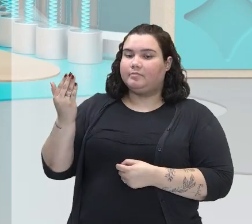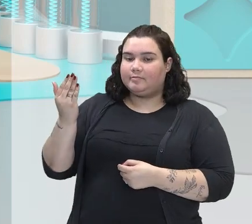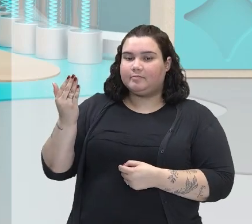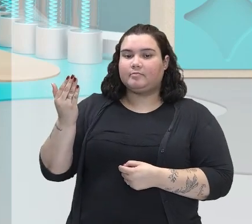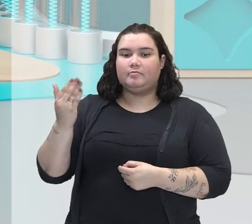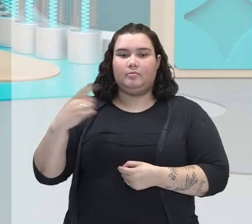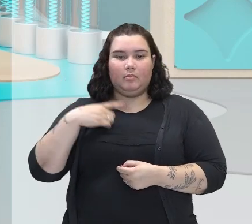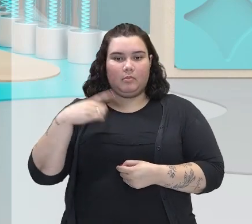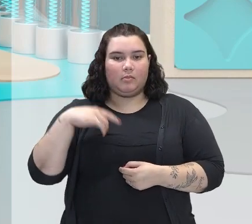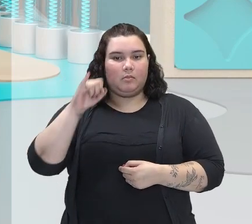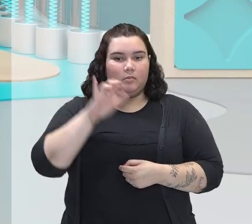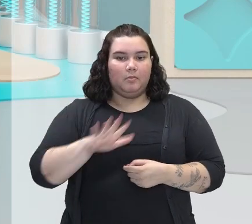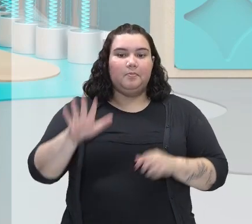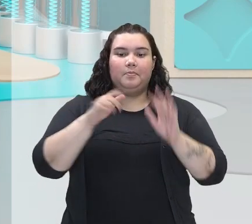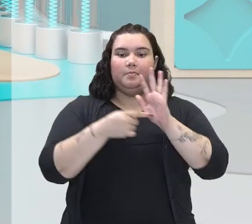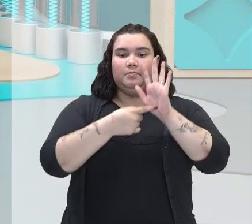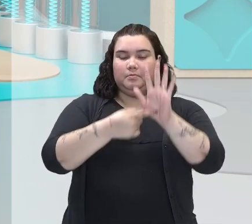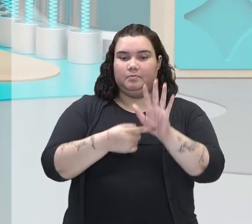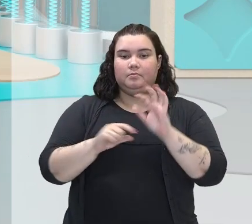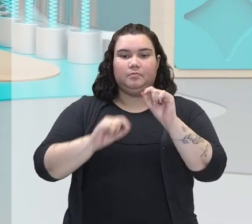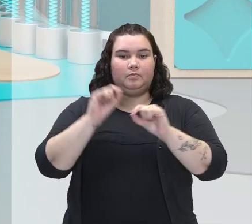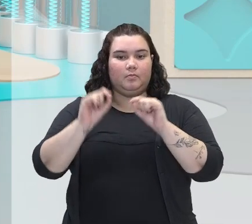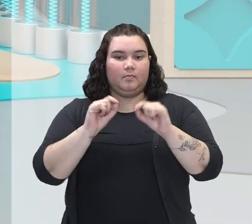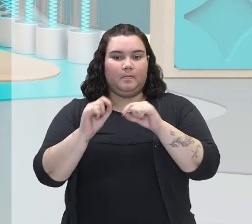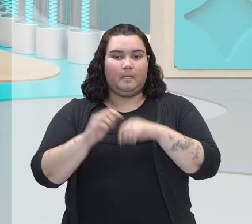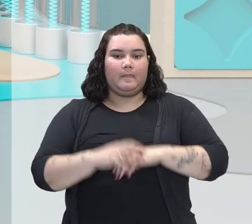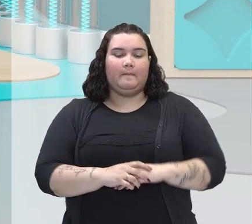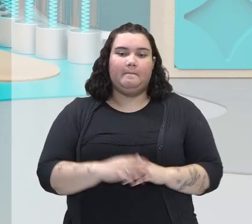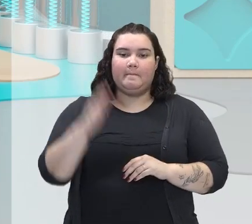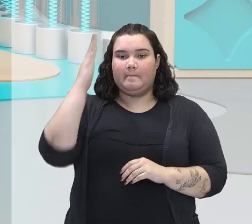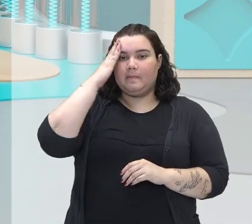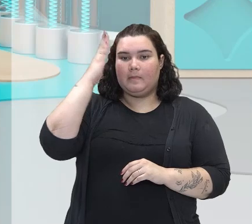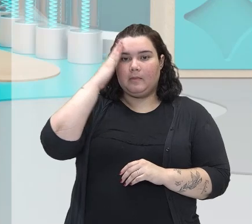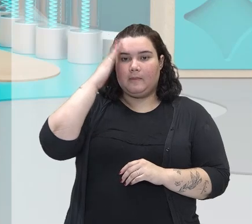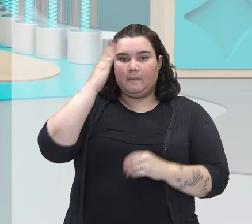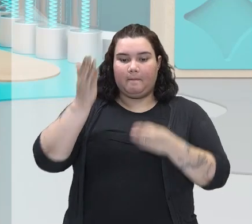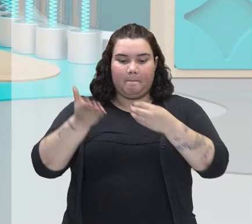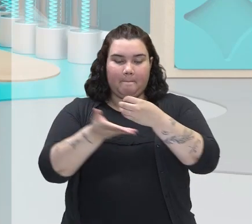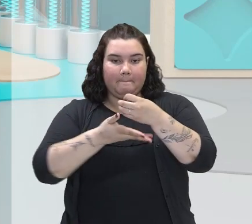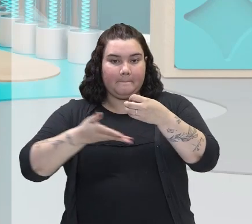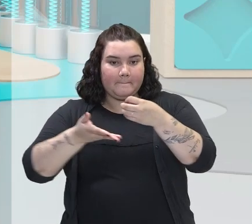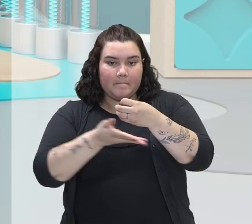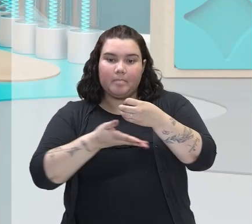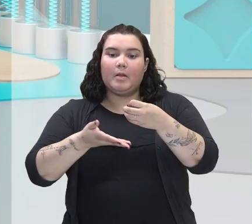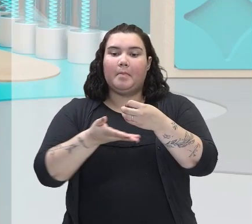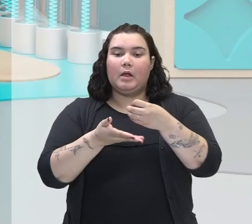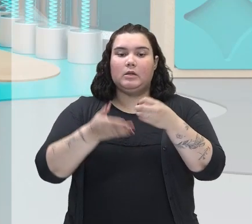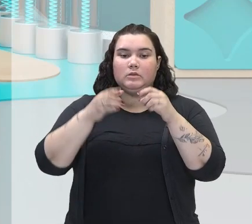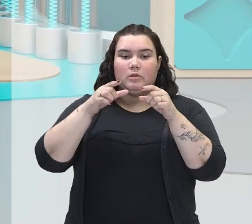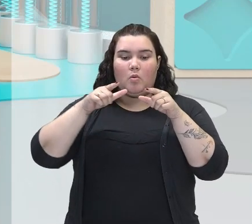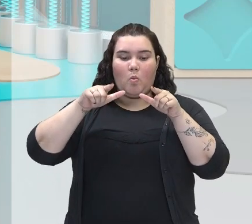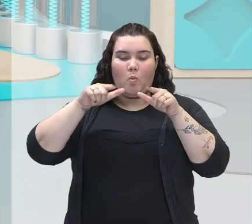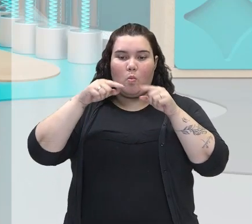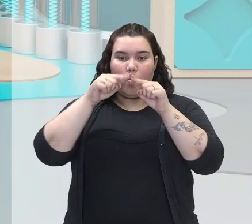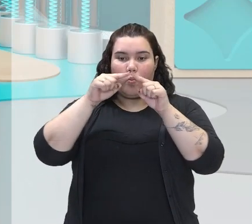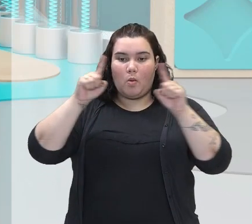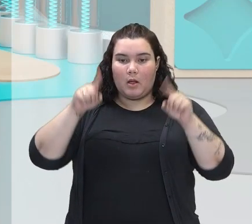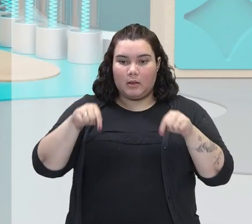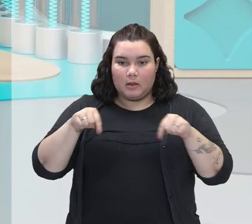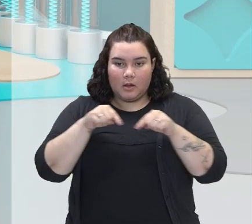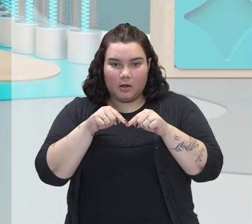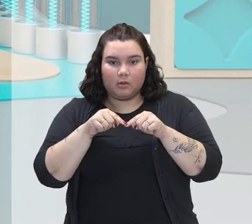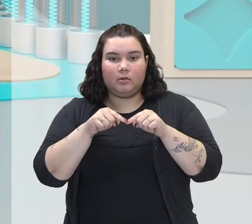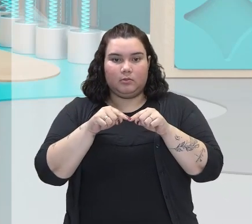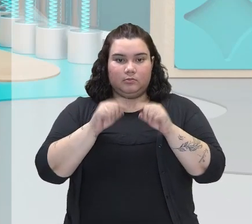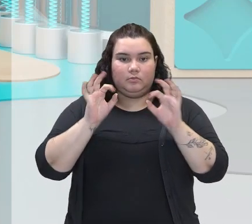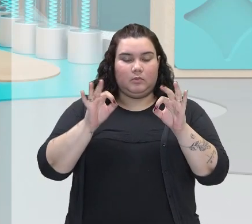das pirâmides e a gente sabe que a base, né, essa base quadrada, ela representava o faraó, e essa